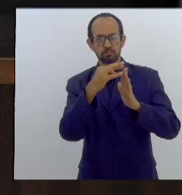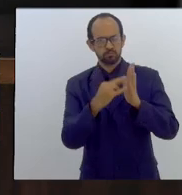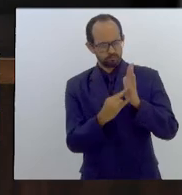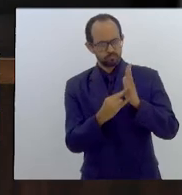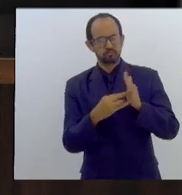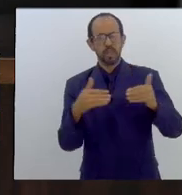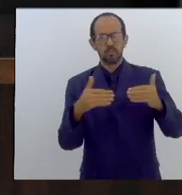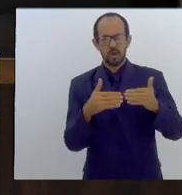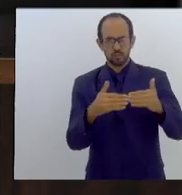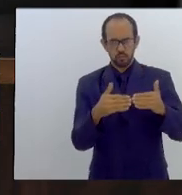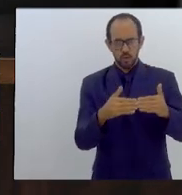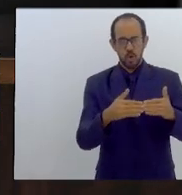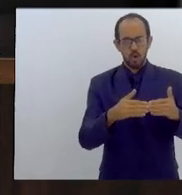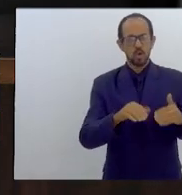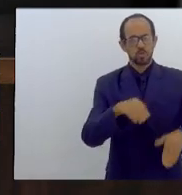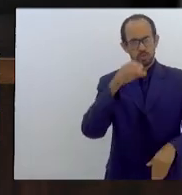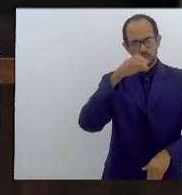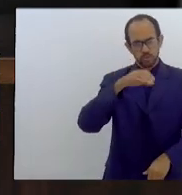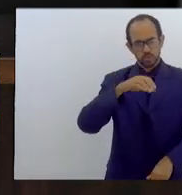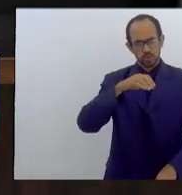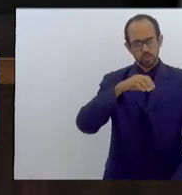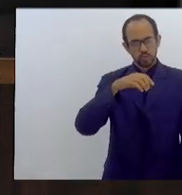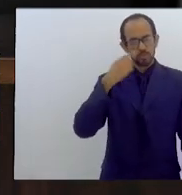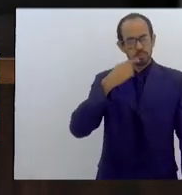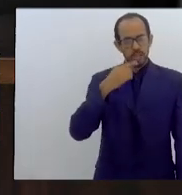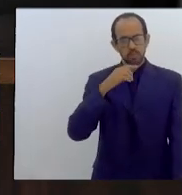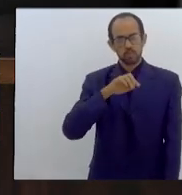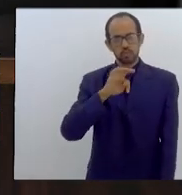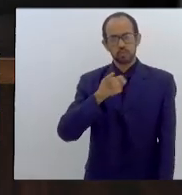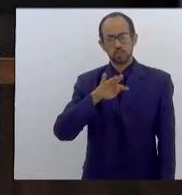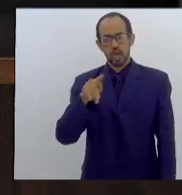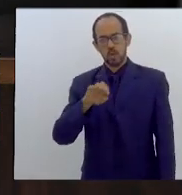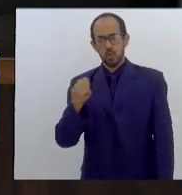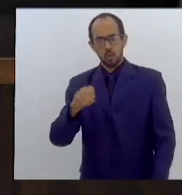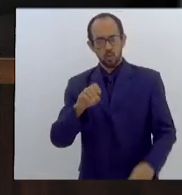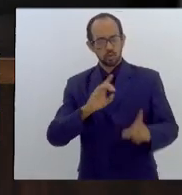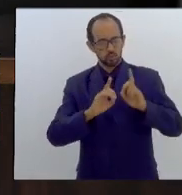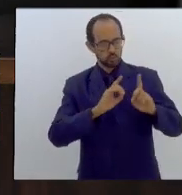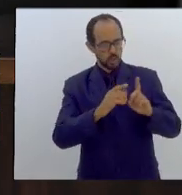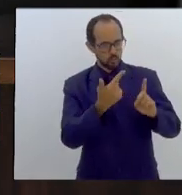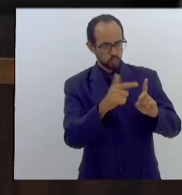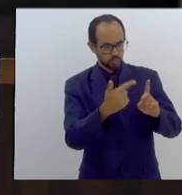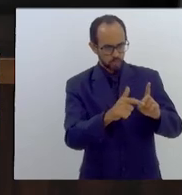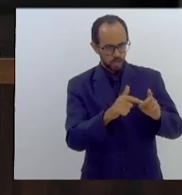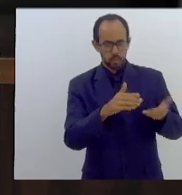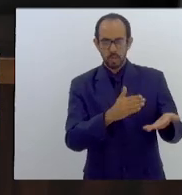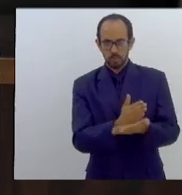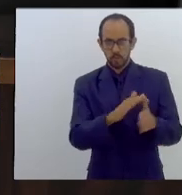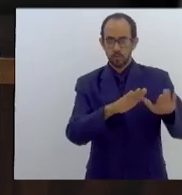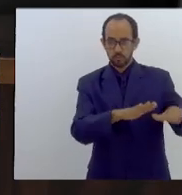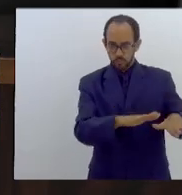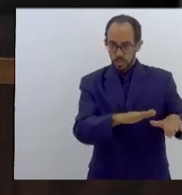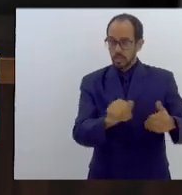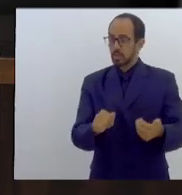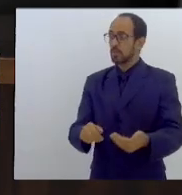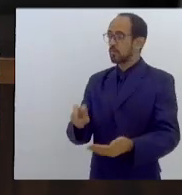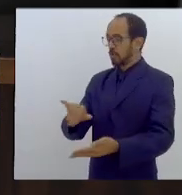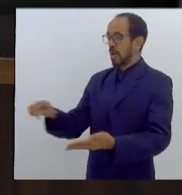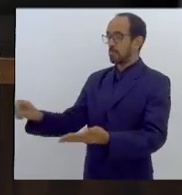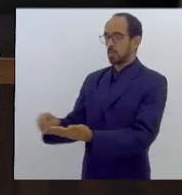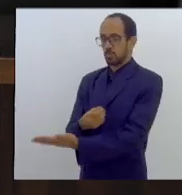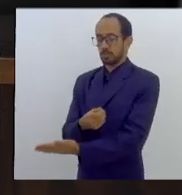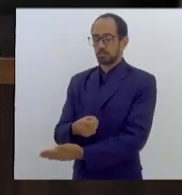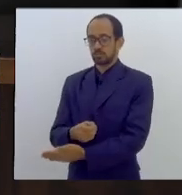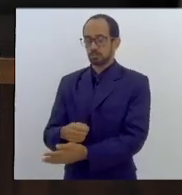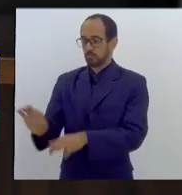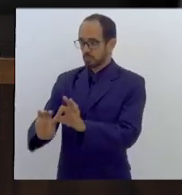deputado Tiago Pampulha. Em discussão, não havendo quem queira discutir, encerrada a discussão, em votação. Senhores que aprovam, permaneçam como estão, aprovado, vai à promulgação. Questão